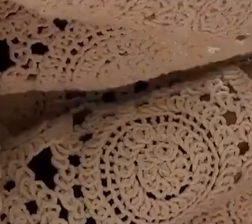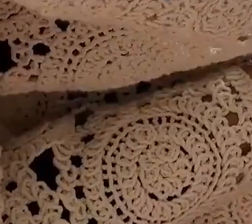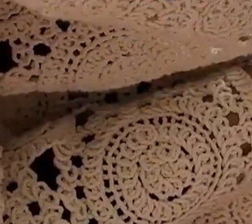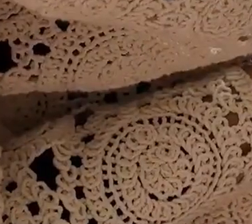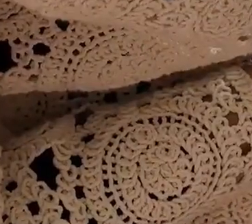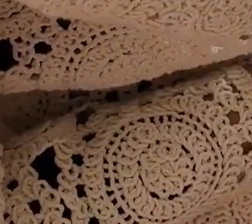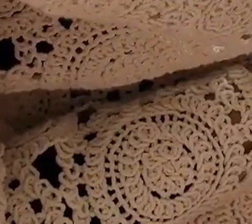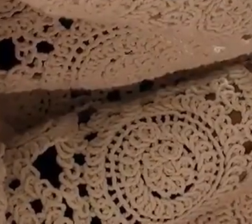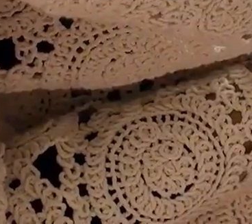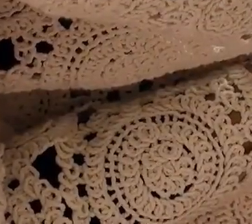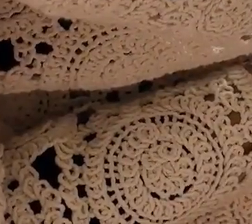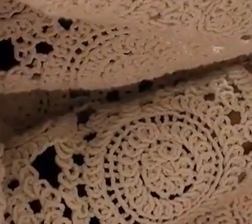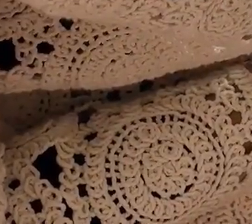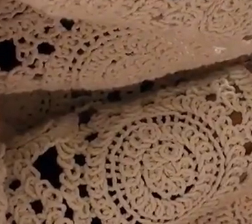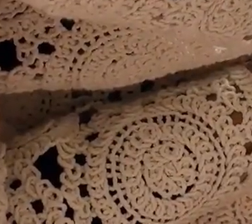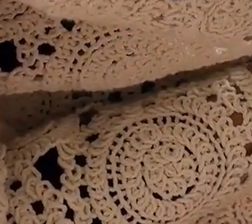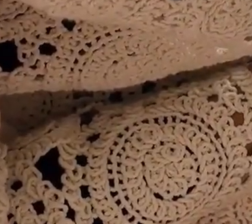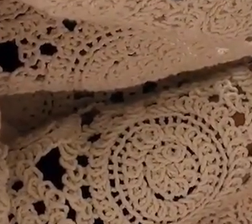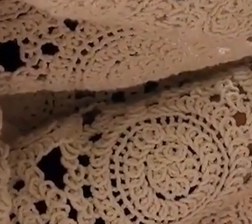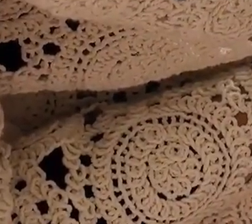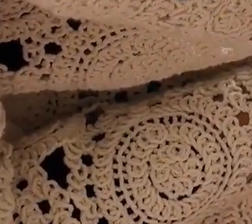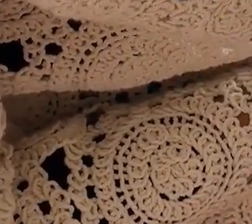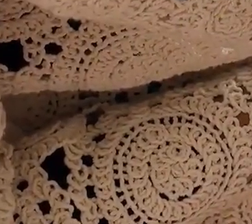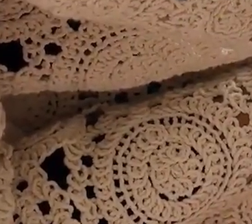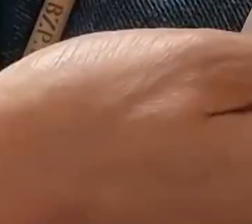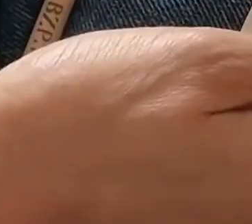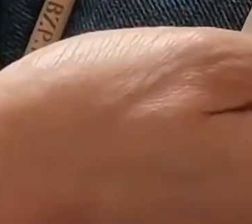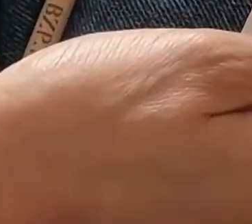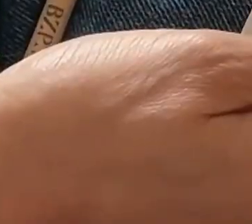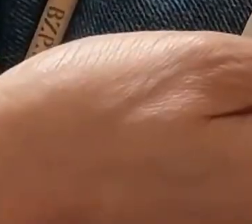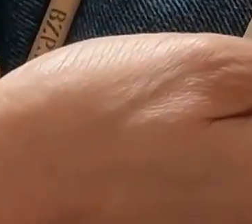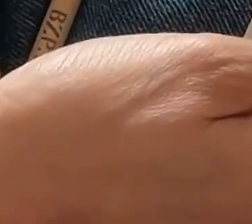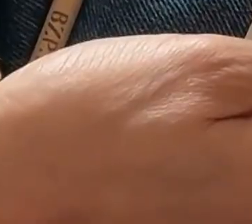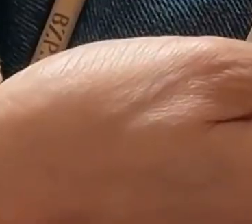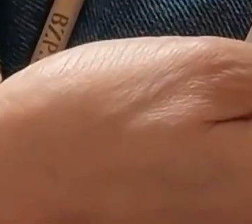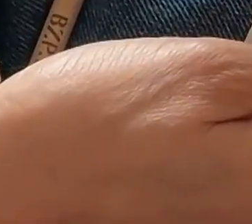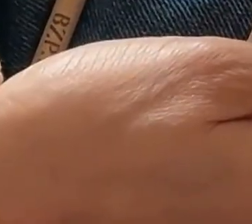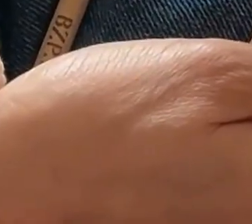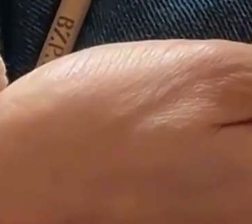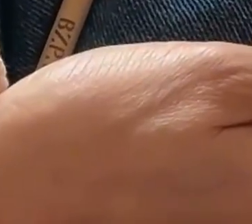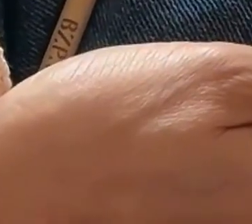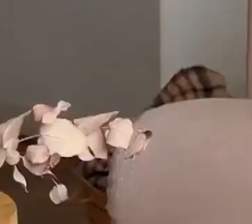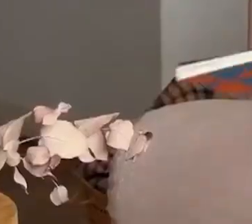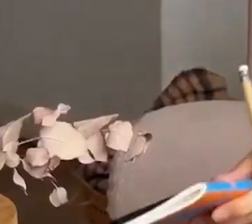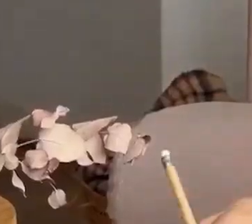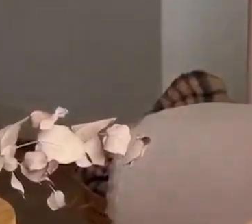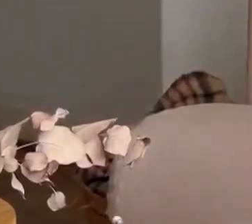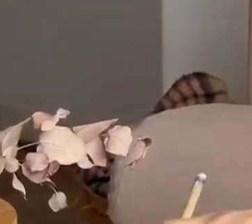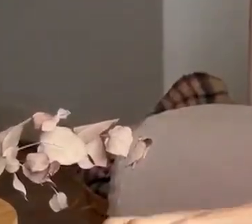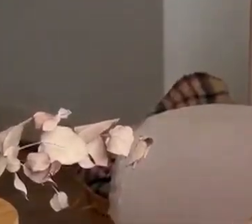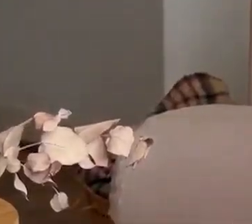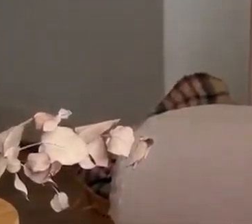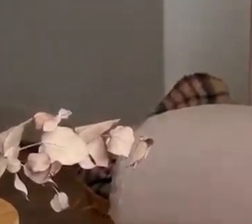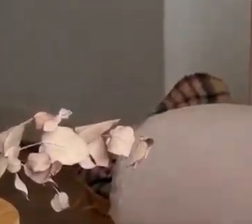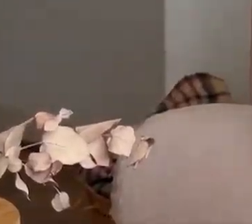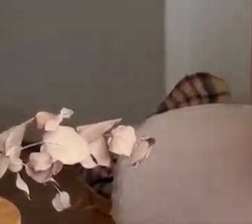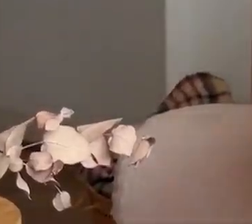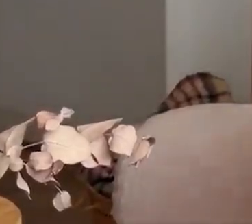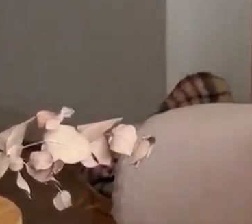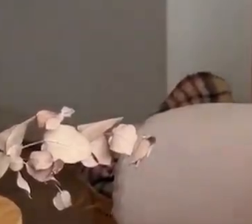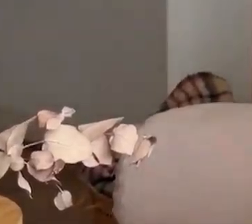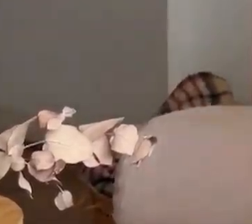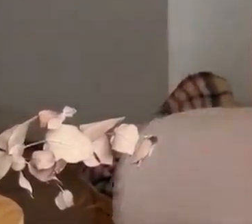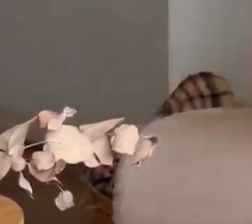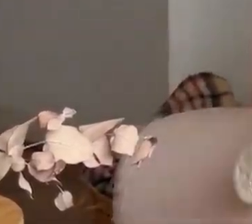da casa. Para equilibrar essa balança, os super ricos que ganham mais de R$600.000 por ano passarão a contribuir com uma taxa